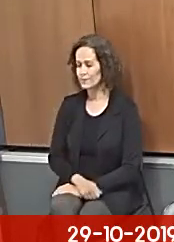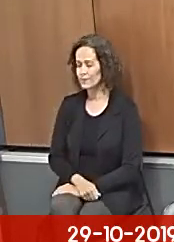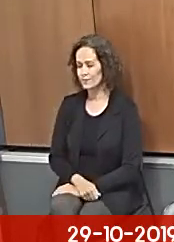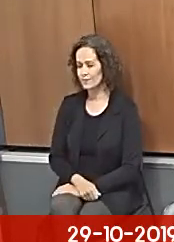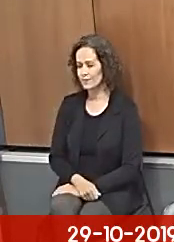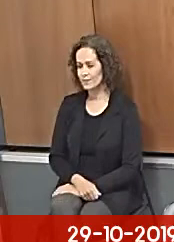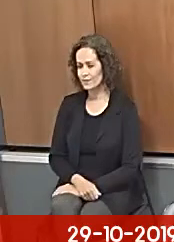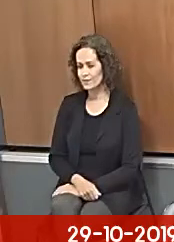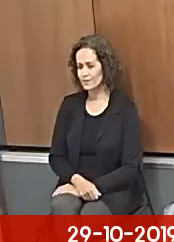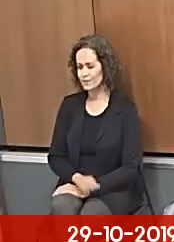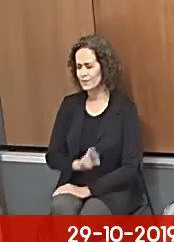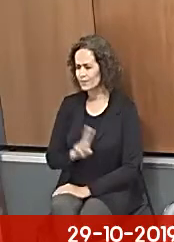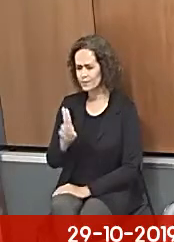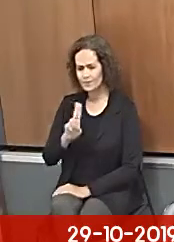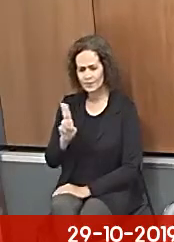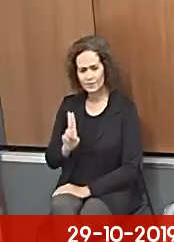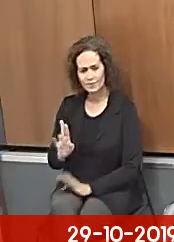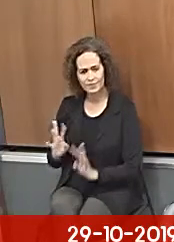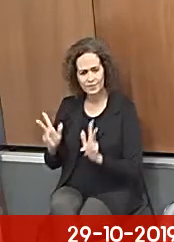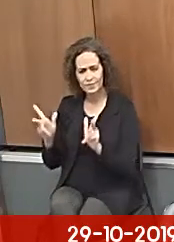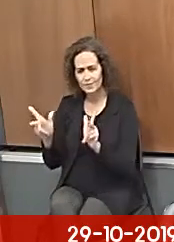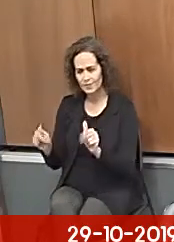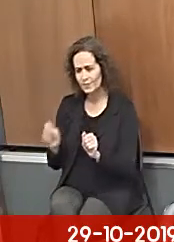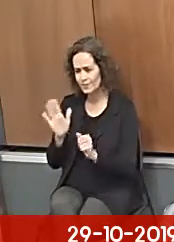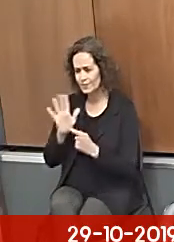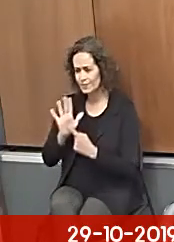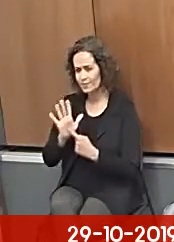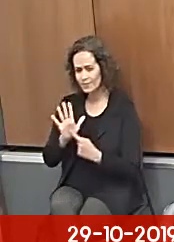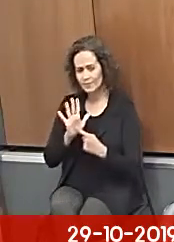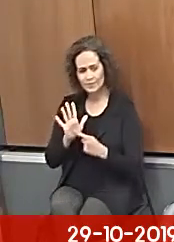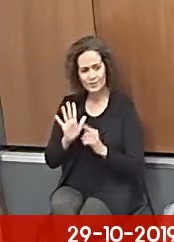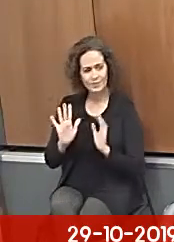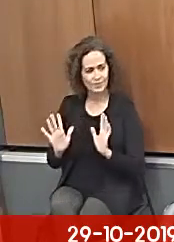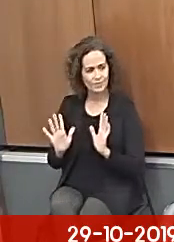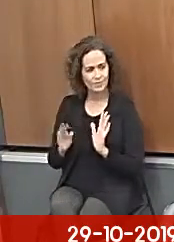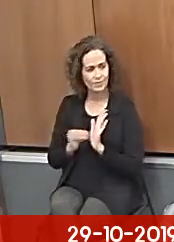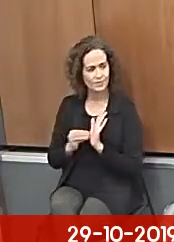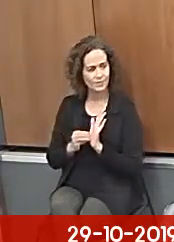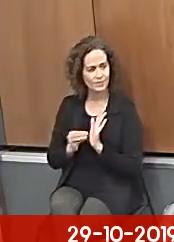deixei de relacionar alguns dos presentes que estão aqui no ambiente dentro. A senhora.